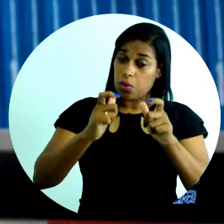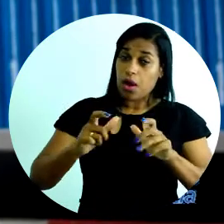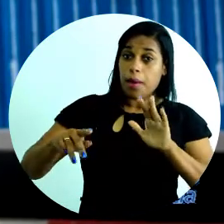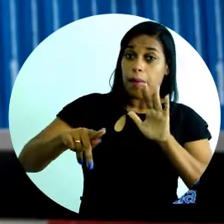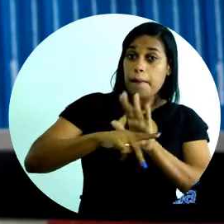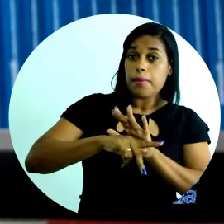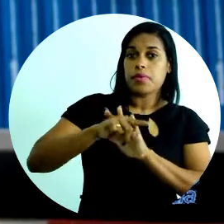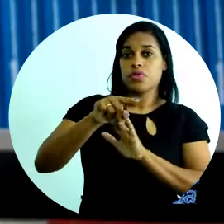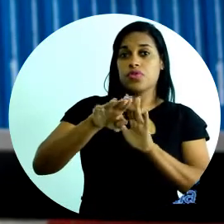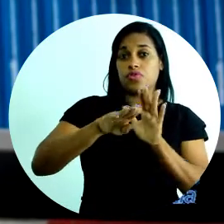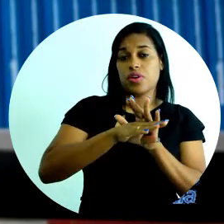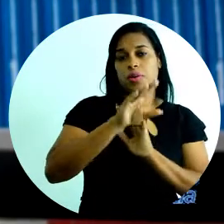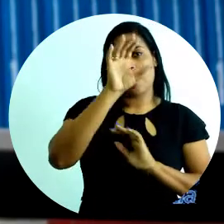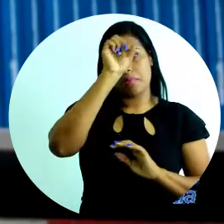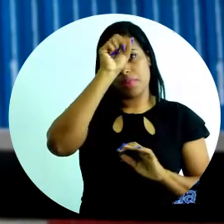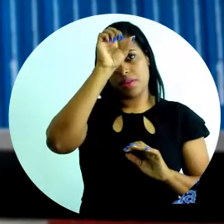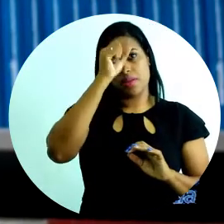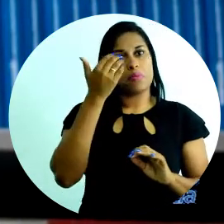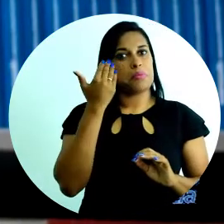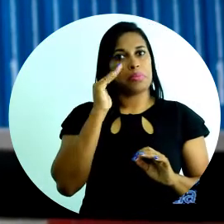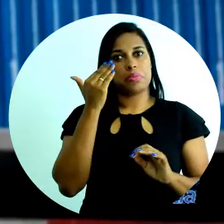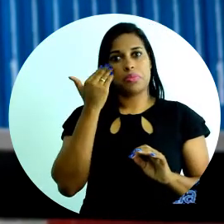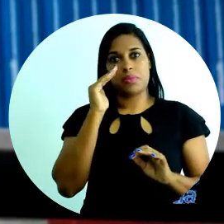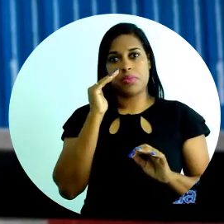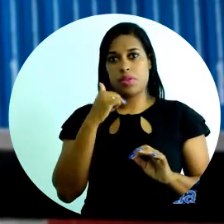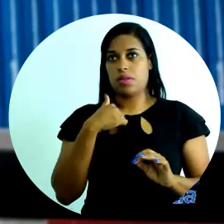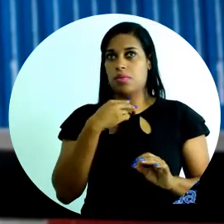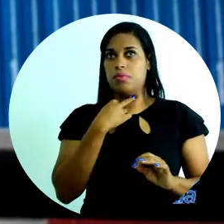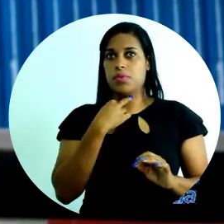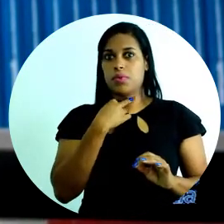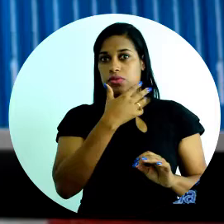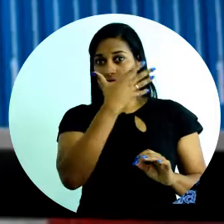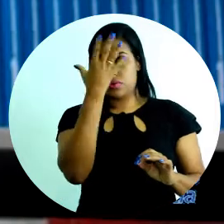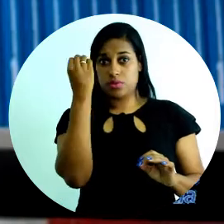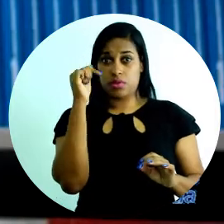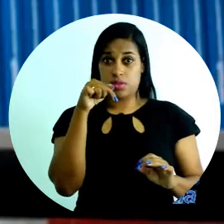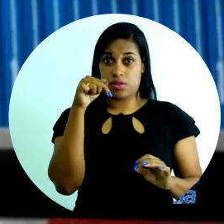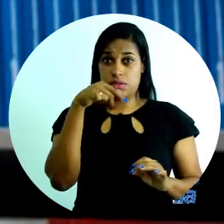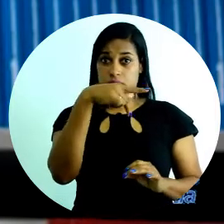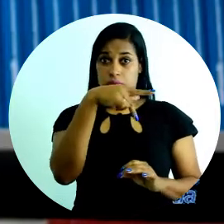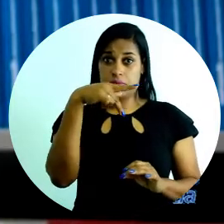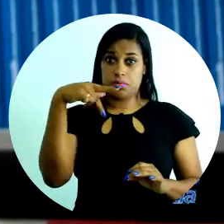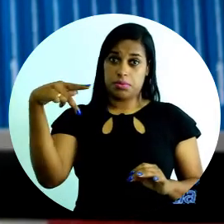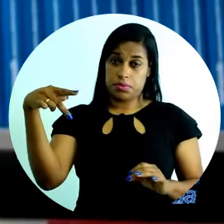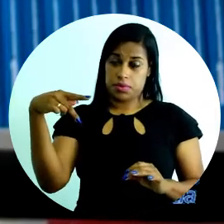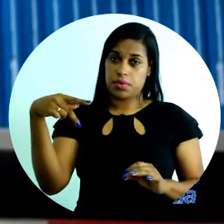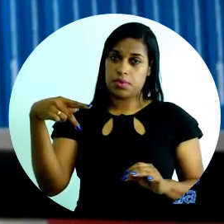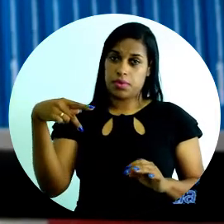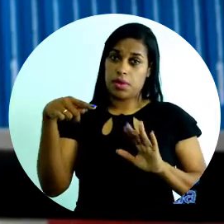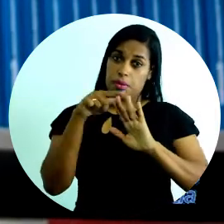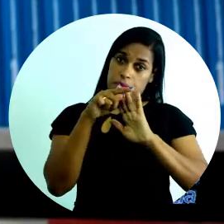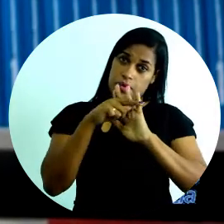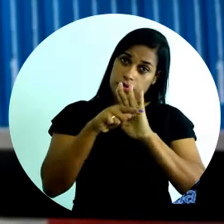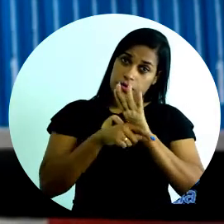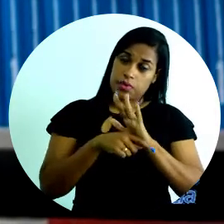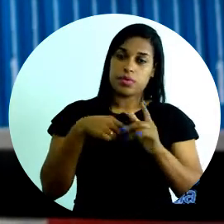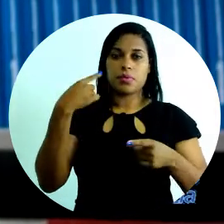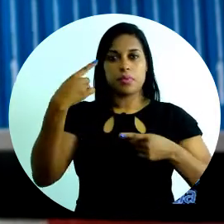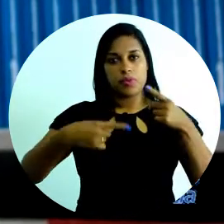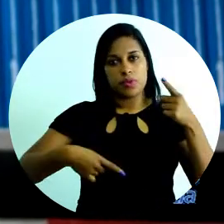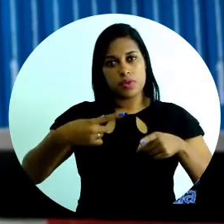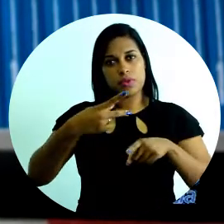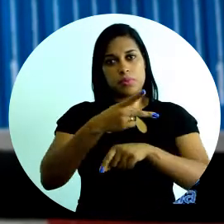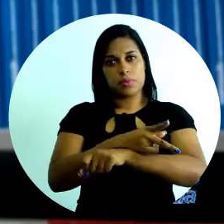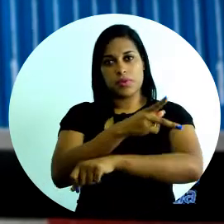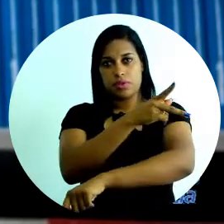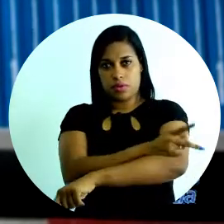lugar onde você vem para aprender aquilo que você não sabe. Então, a gente não pode esquecer que nesse projeto, né, que é um projeto, é político, mas ele